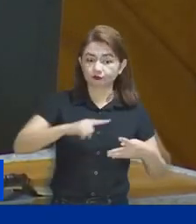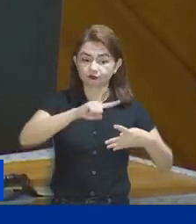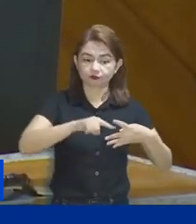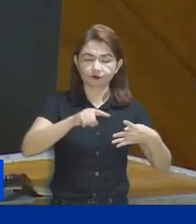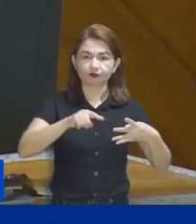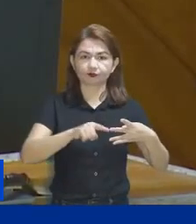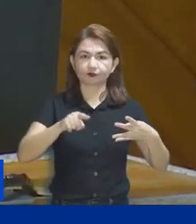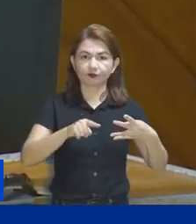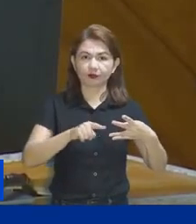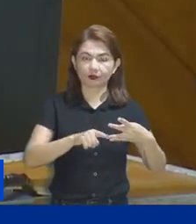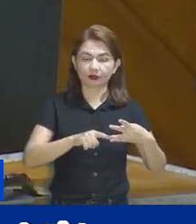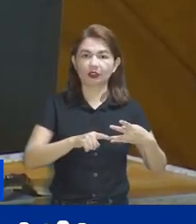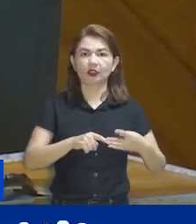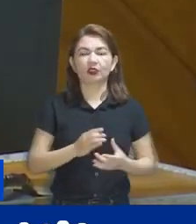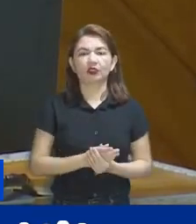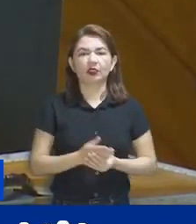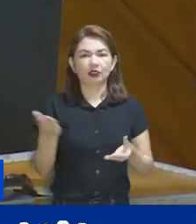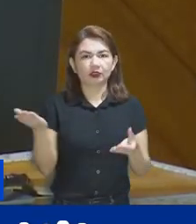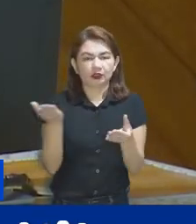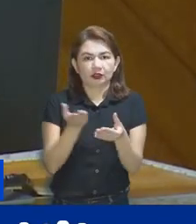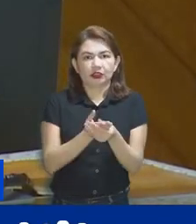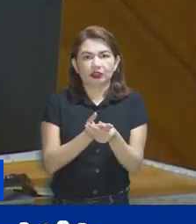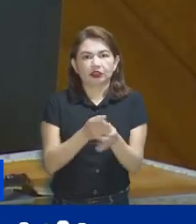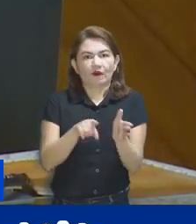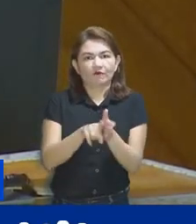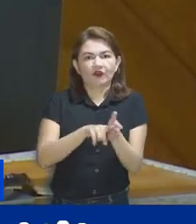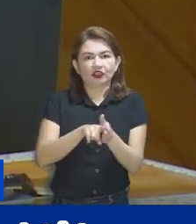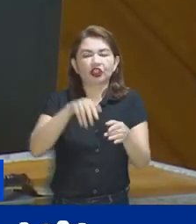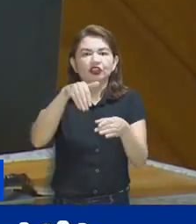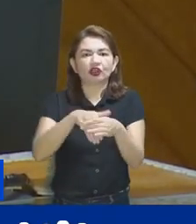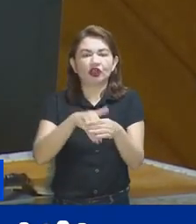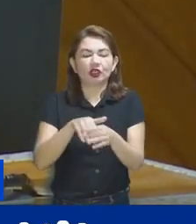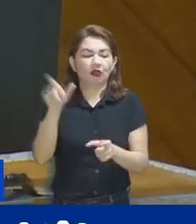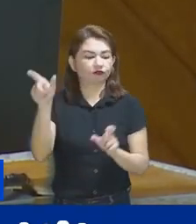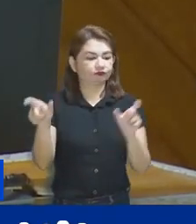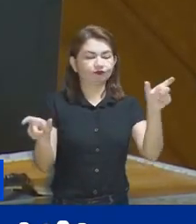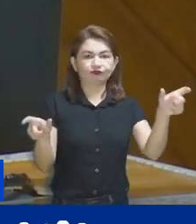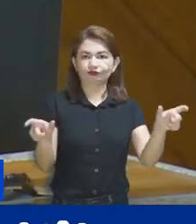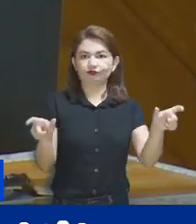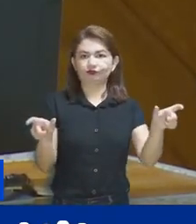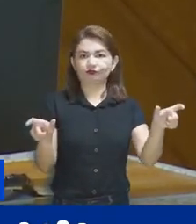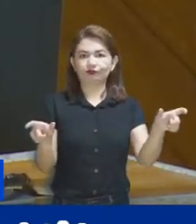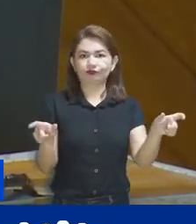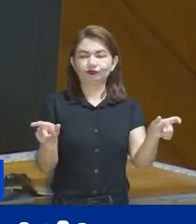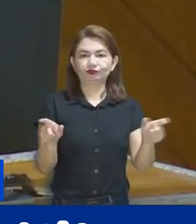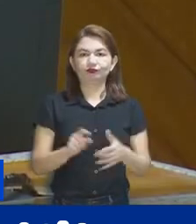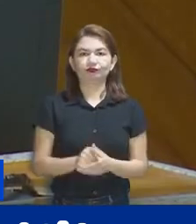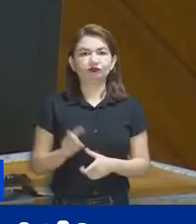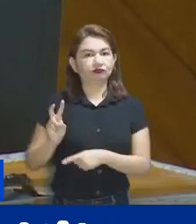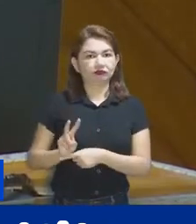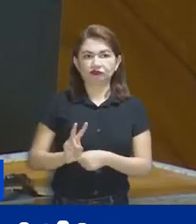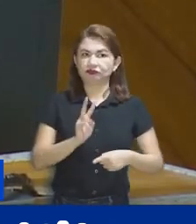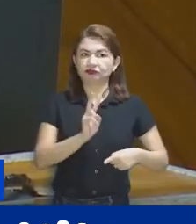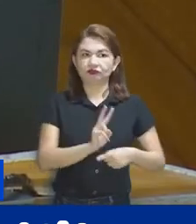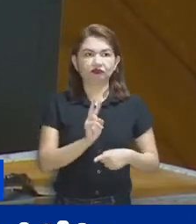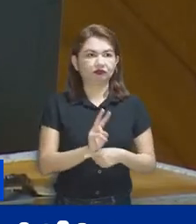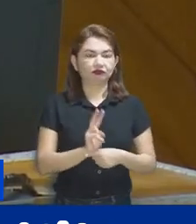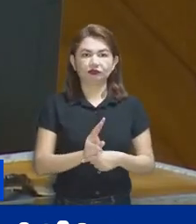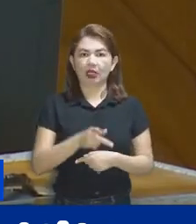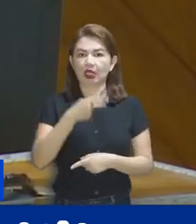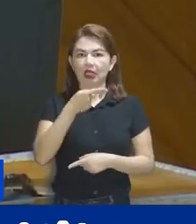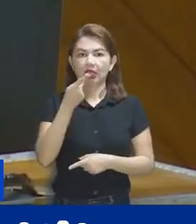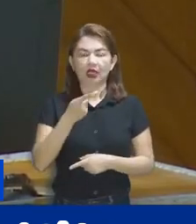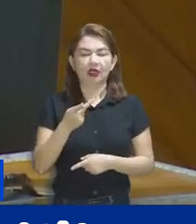investigação eleitoral, as partes defenderam as mesmas teses e este é